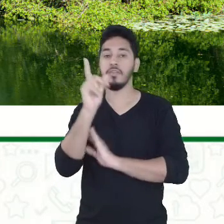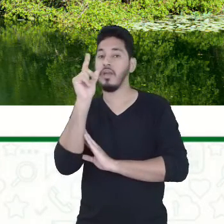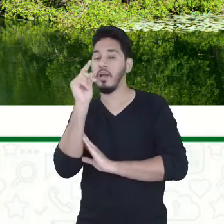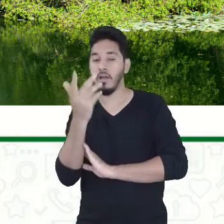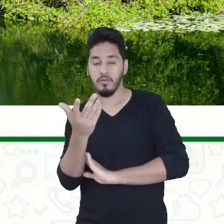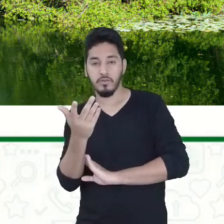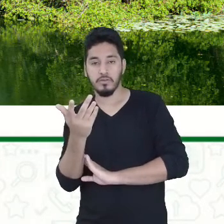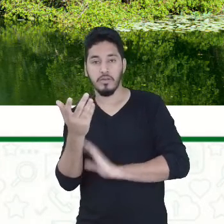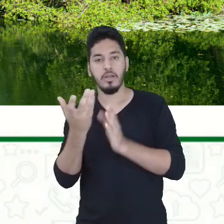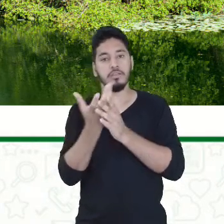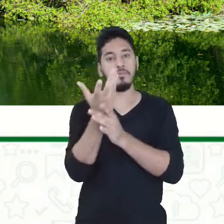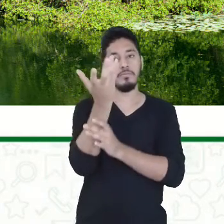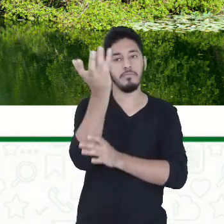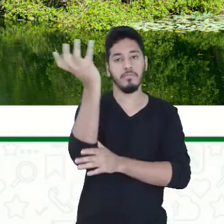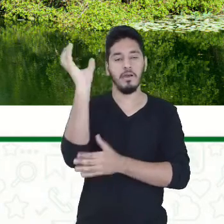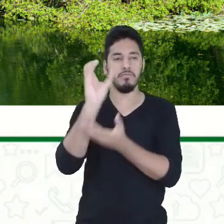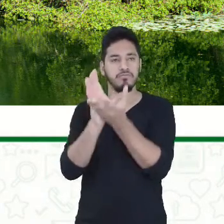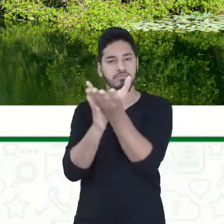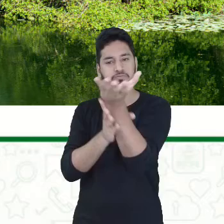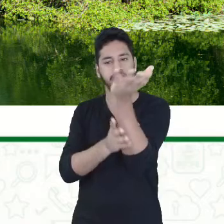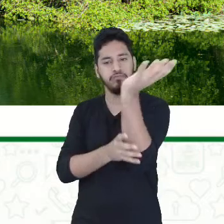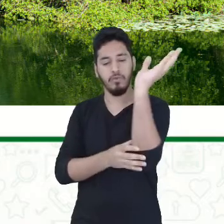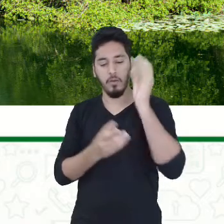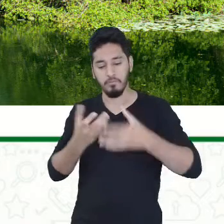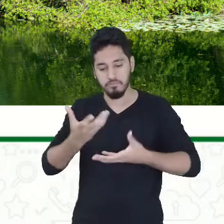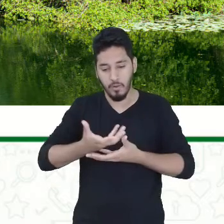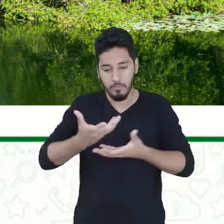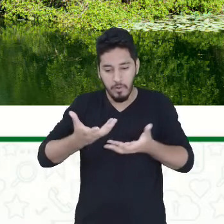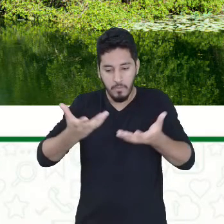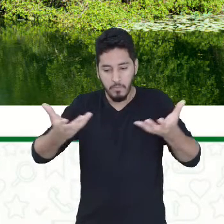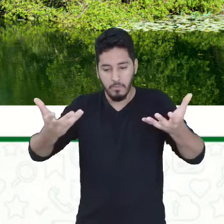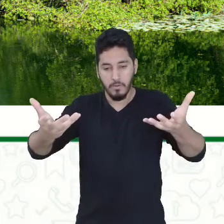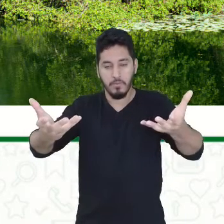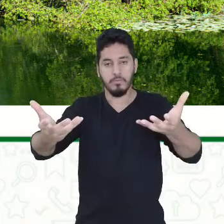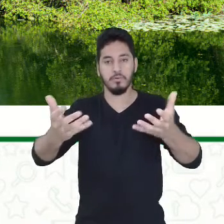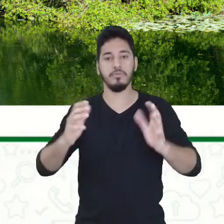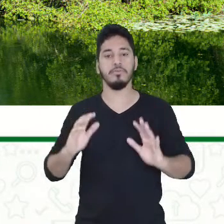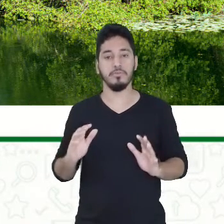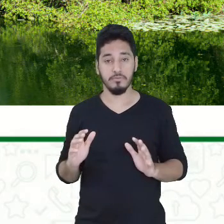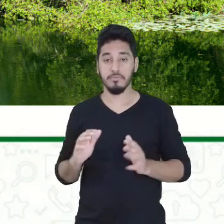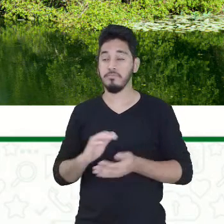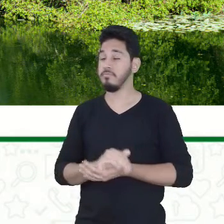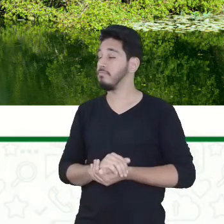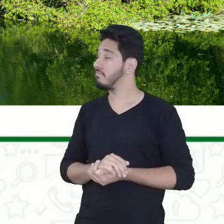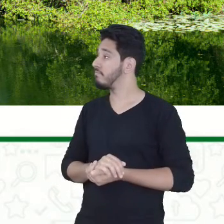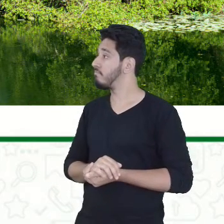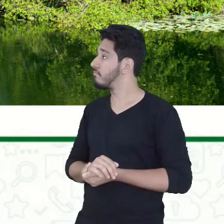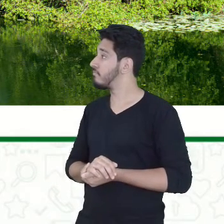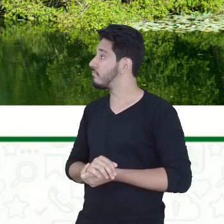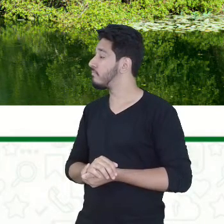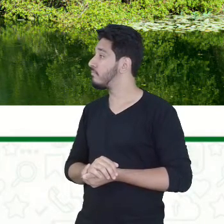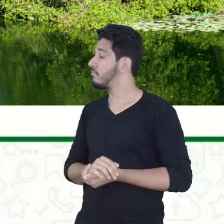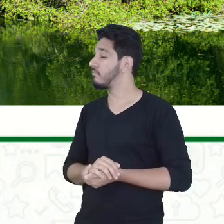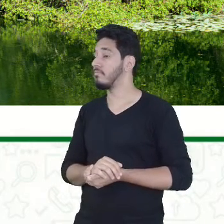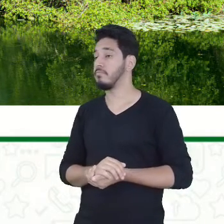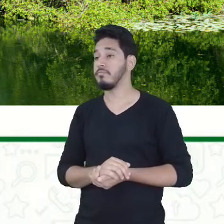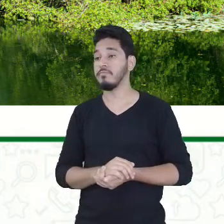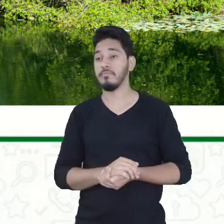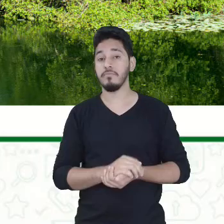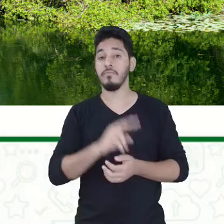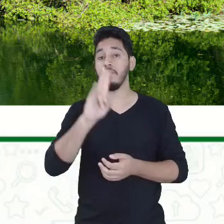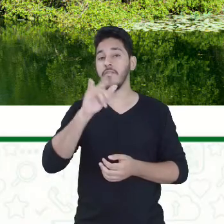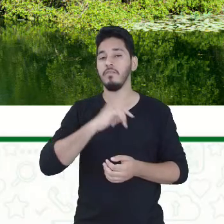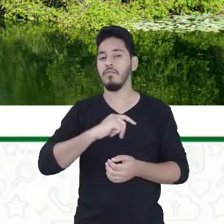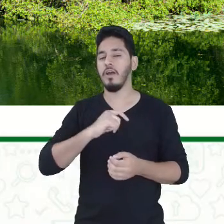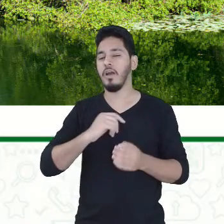matas ciliares, né, que fazem, vão mudorando, eita, quase que não sai, vão dando a